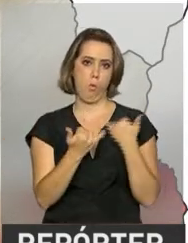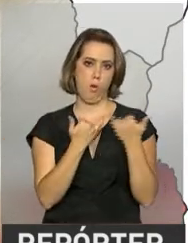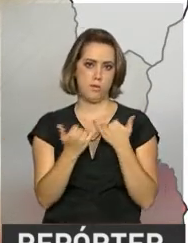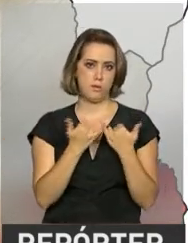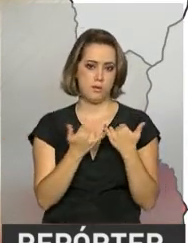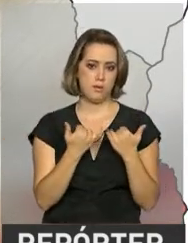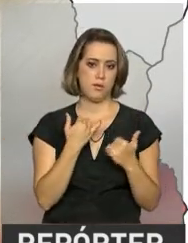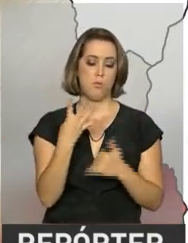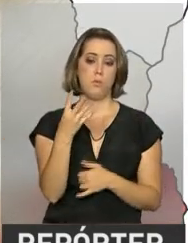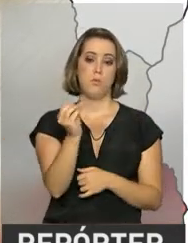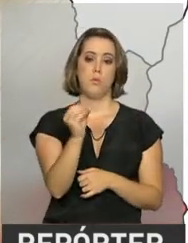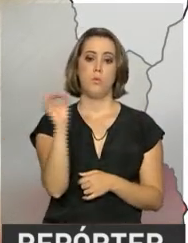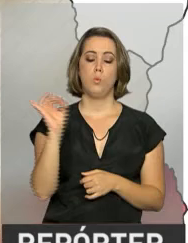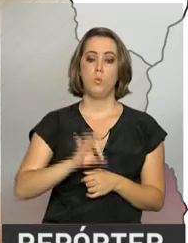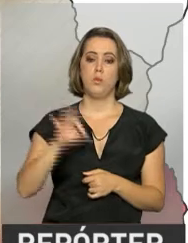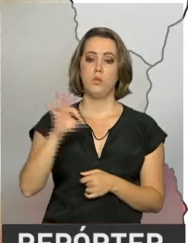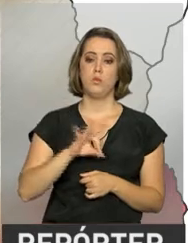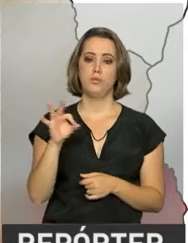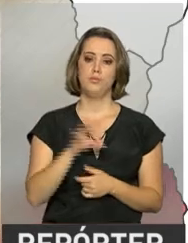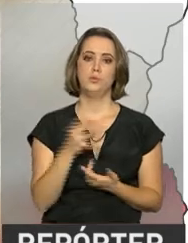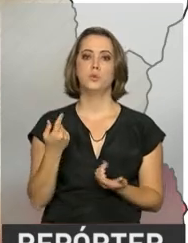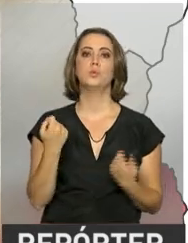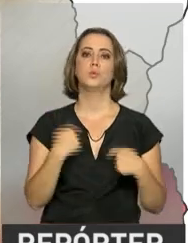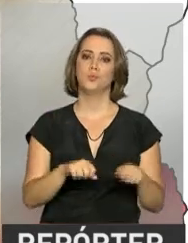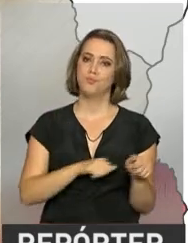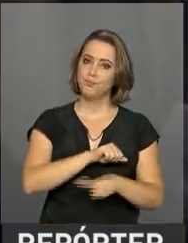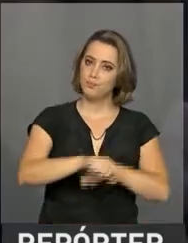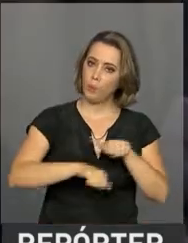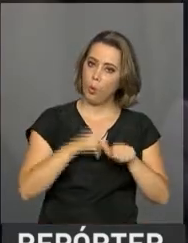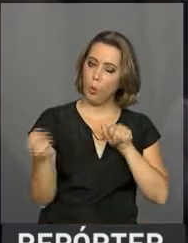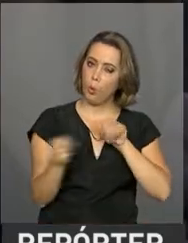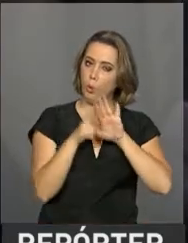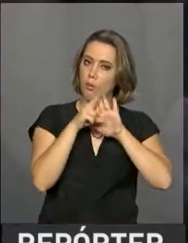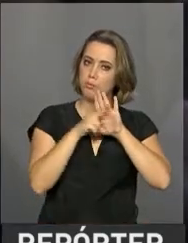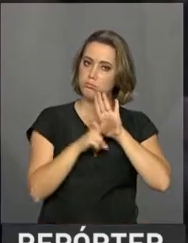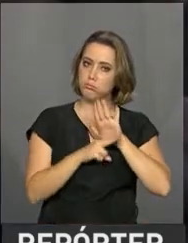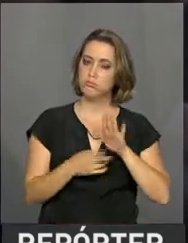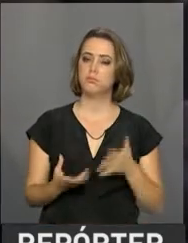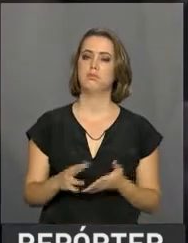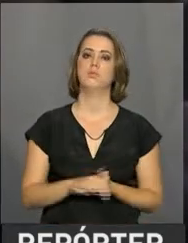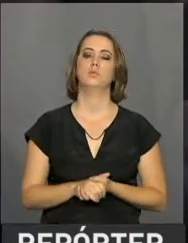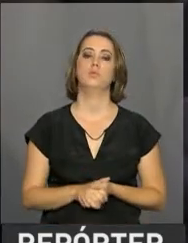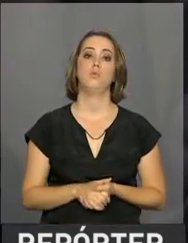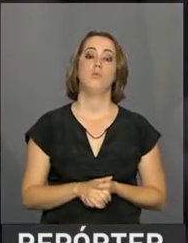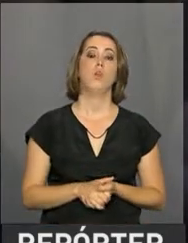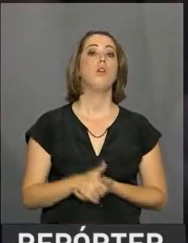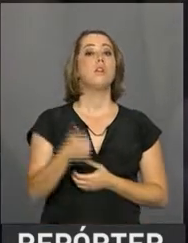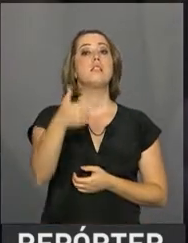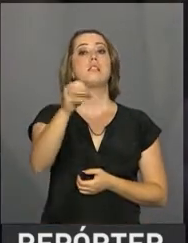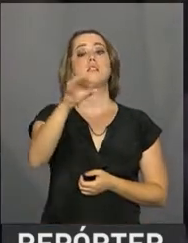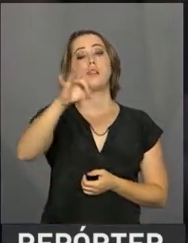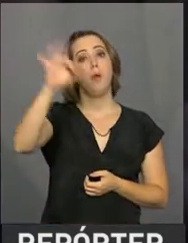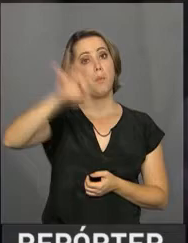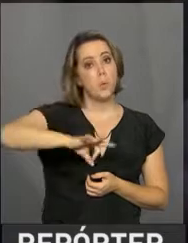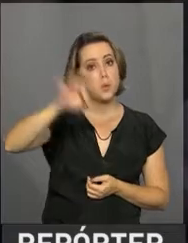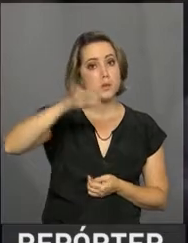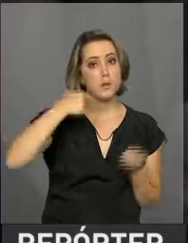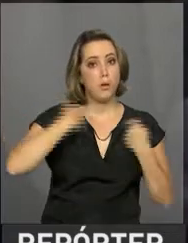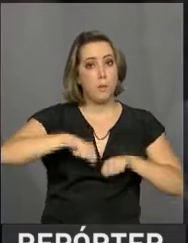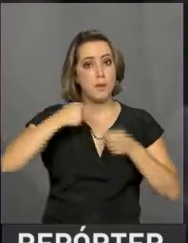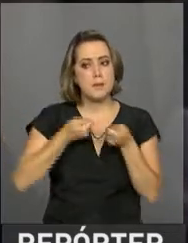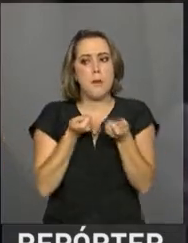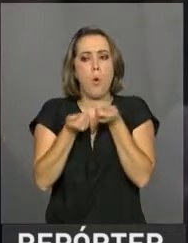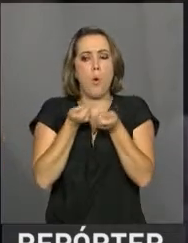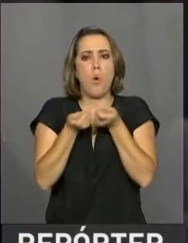dos locais de criação e estão fora das especificações 100 por cento daquilo que é controlável por nós nós